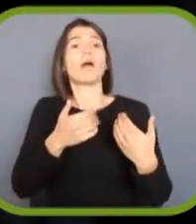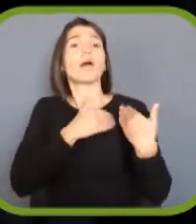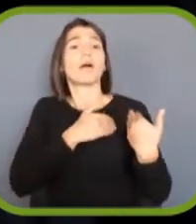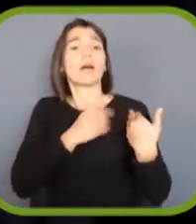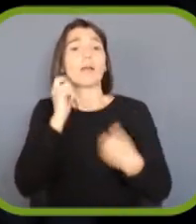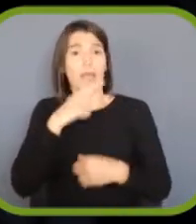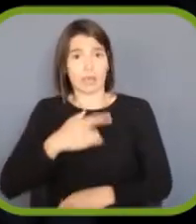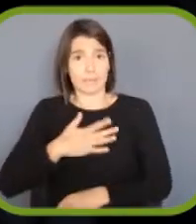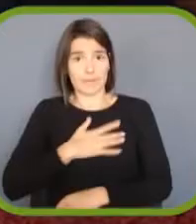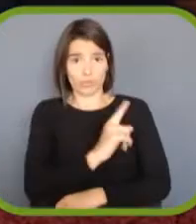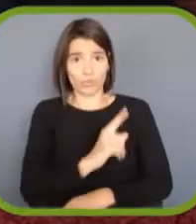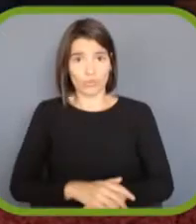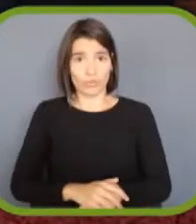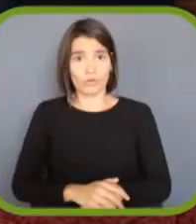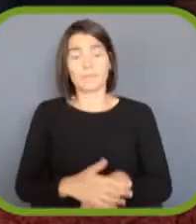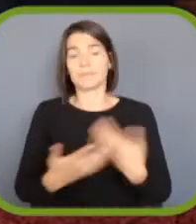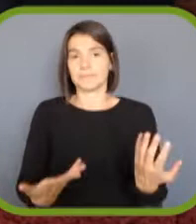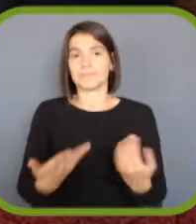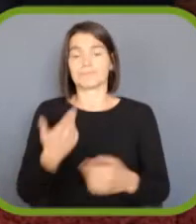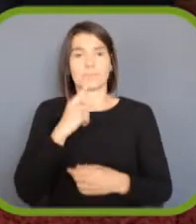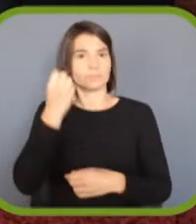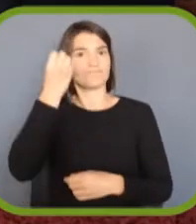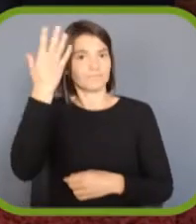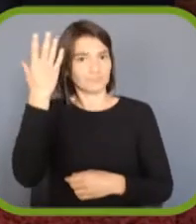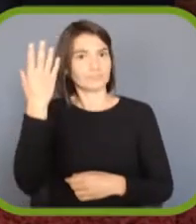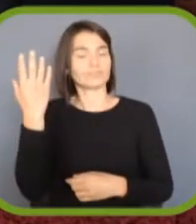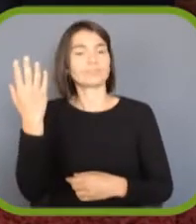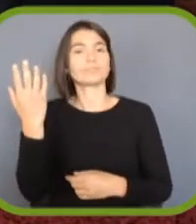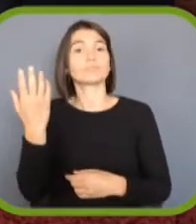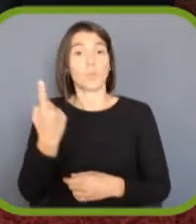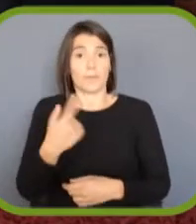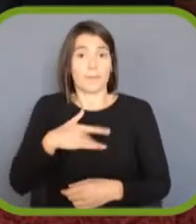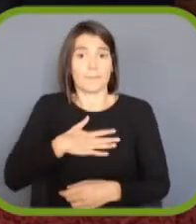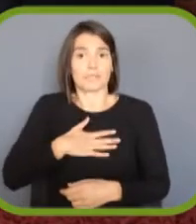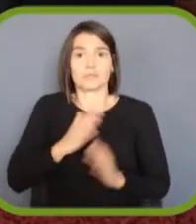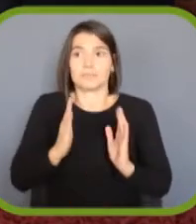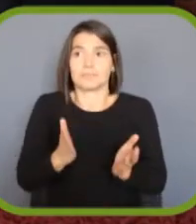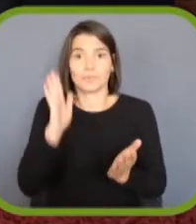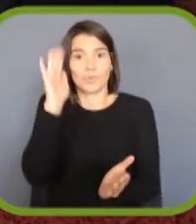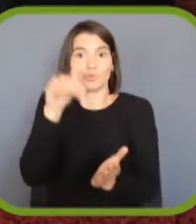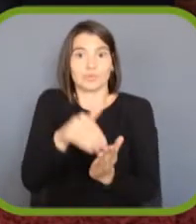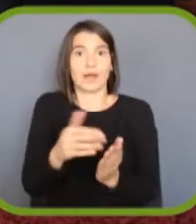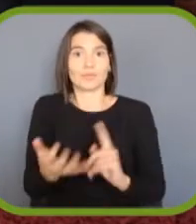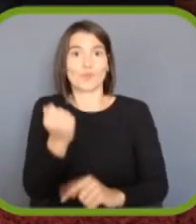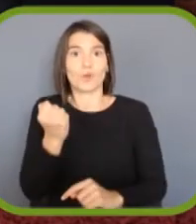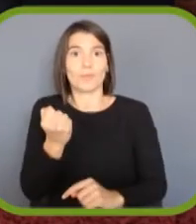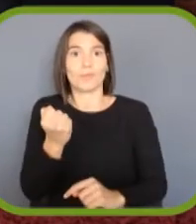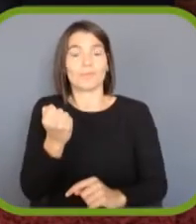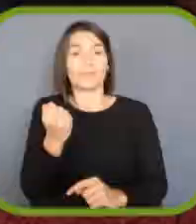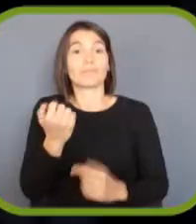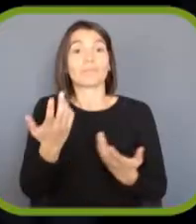função empresarial e, como tal, nós não podemos esquecer-nos que uma empresa necessita de